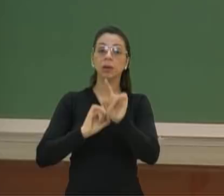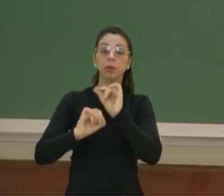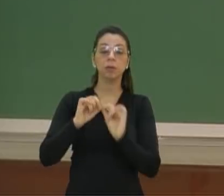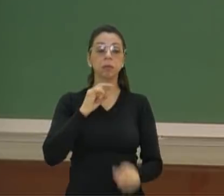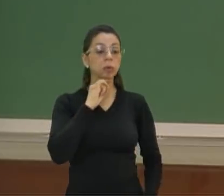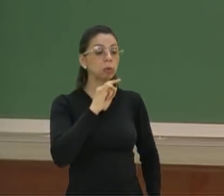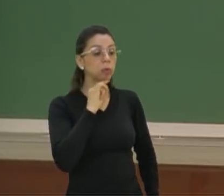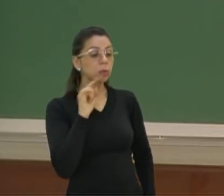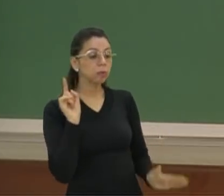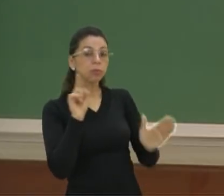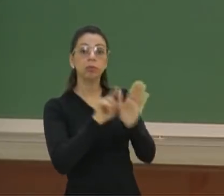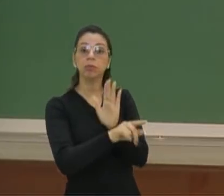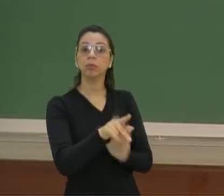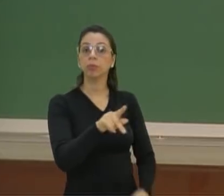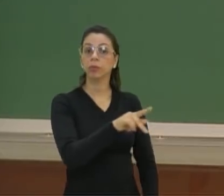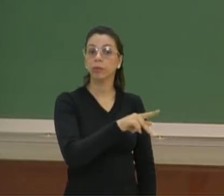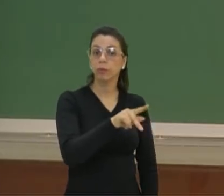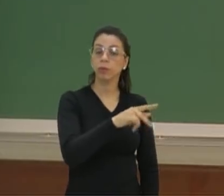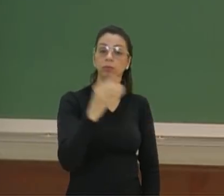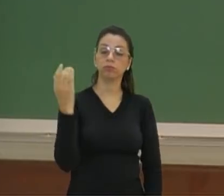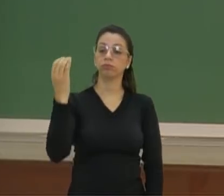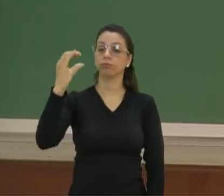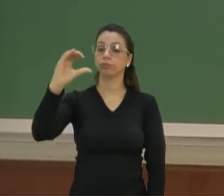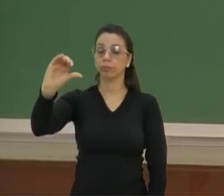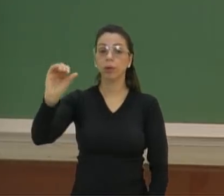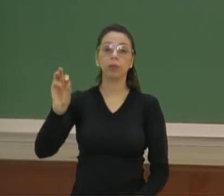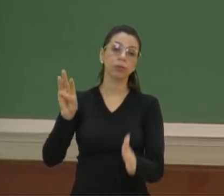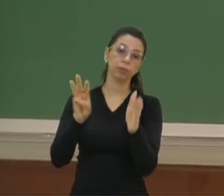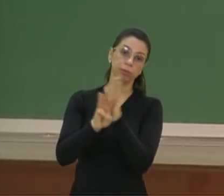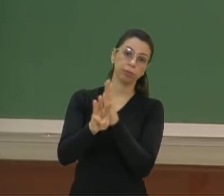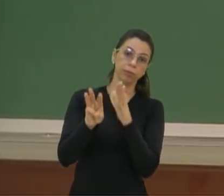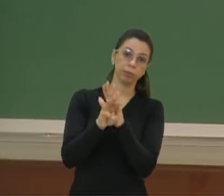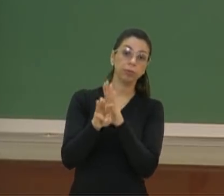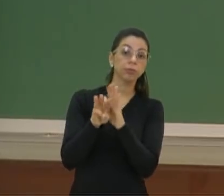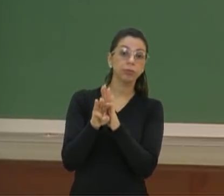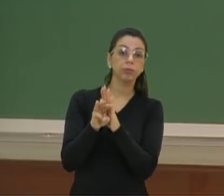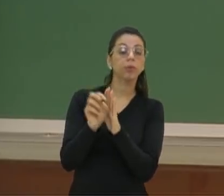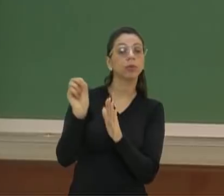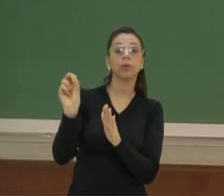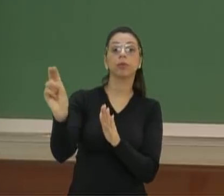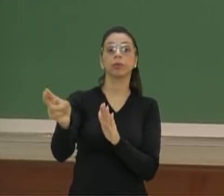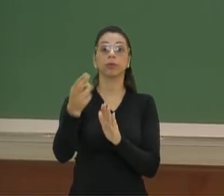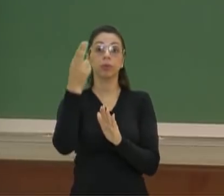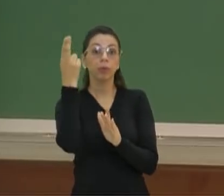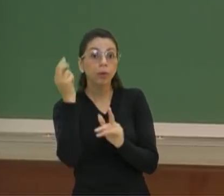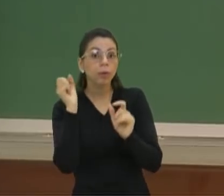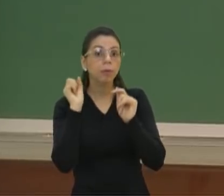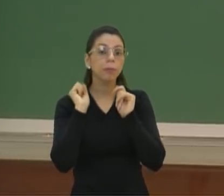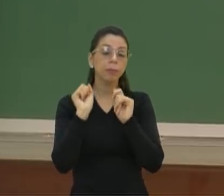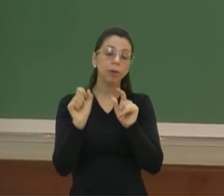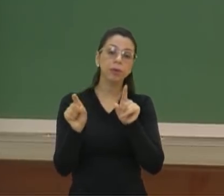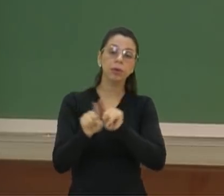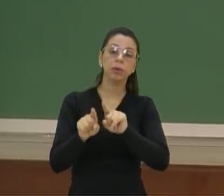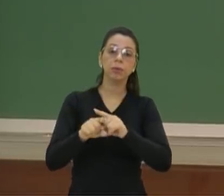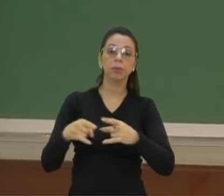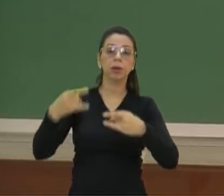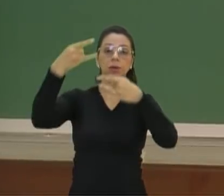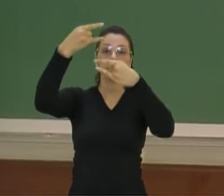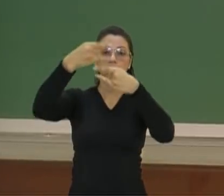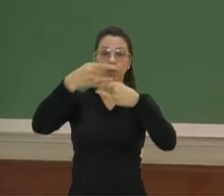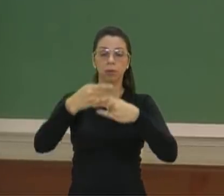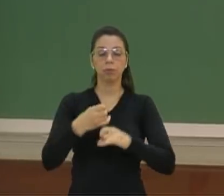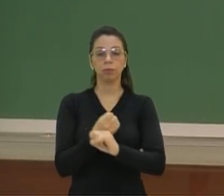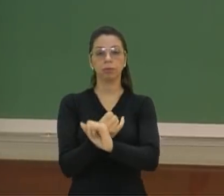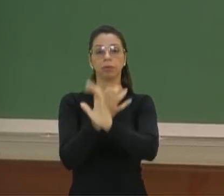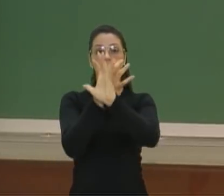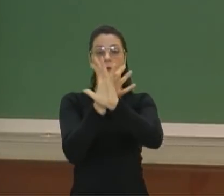uma mensagem no mural, via WhatsApp, ou pode ser via Meet, se a sua escola, se o seu professor